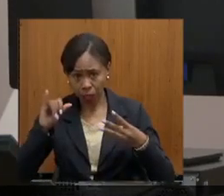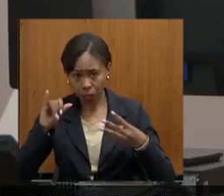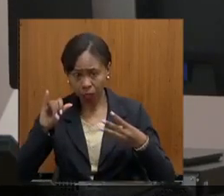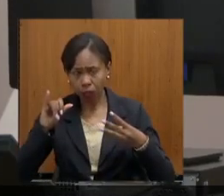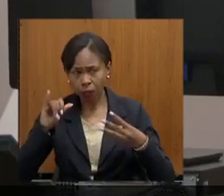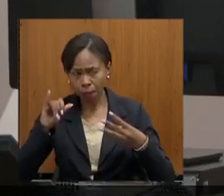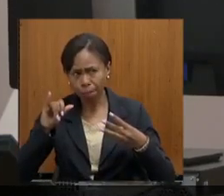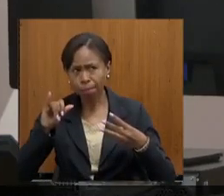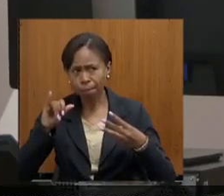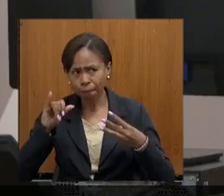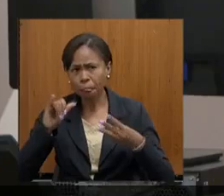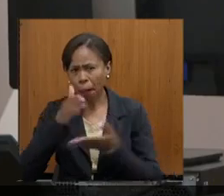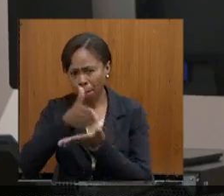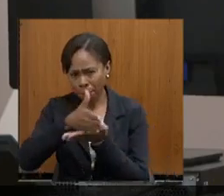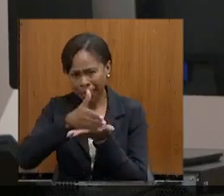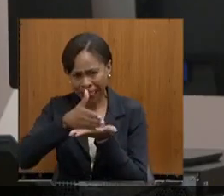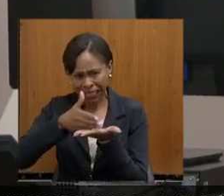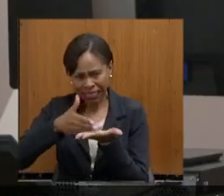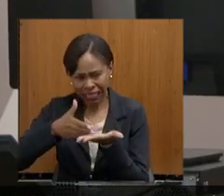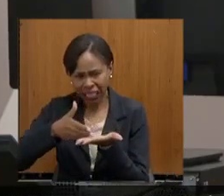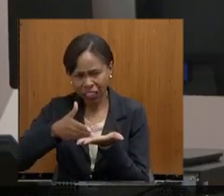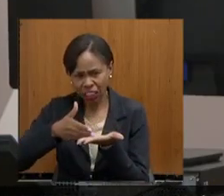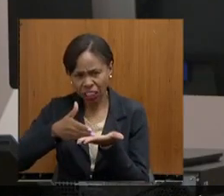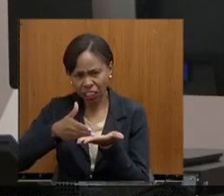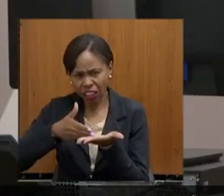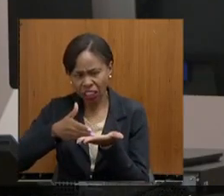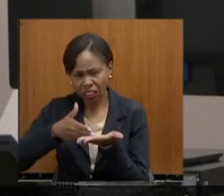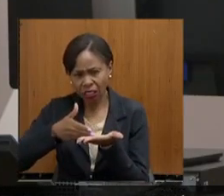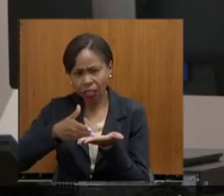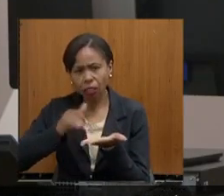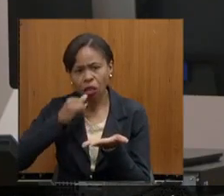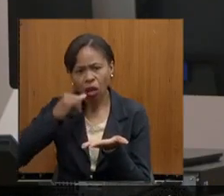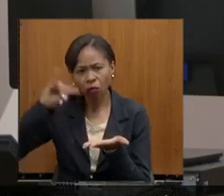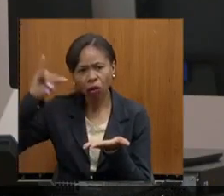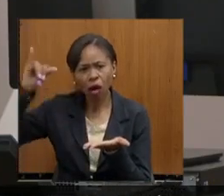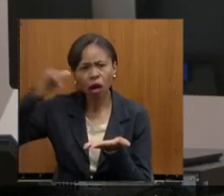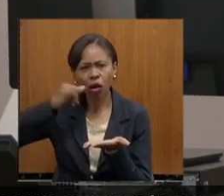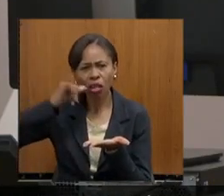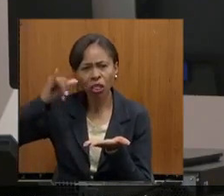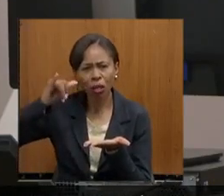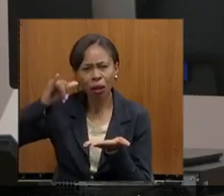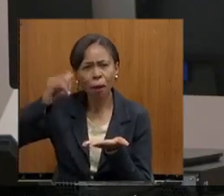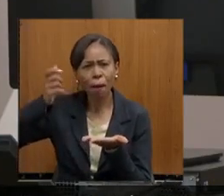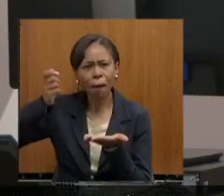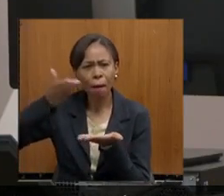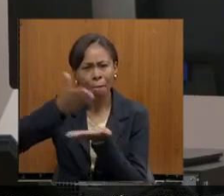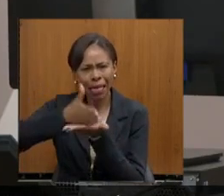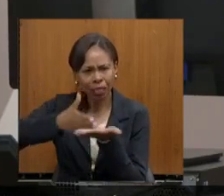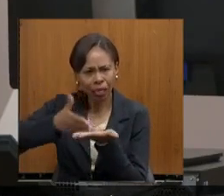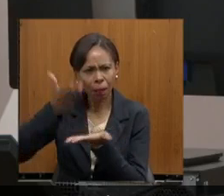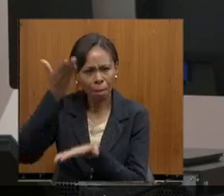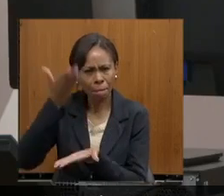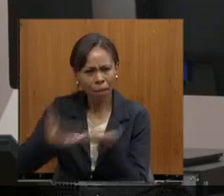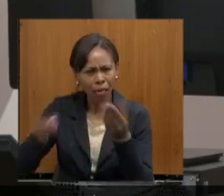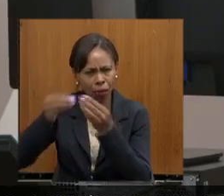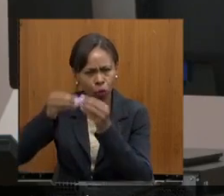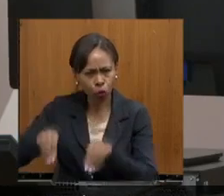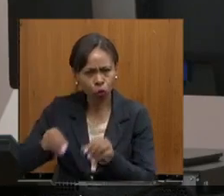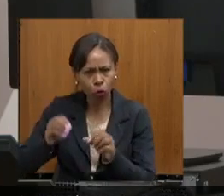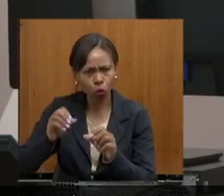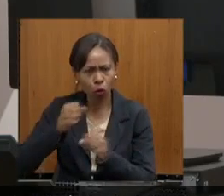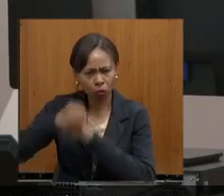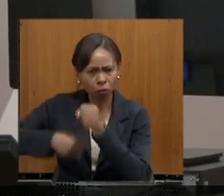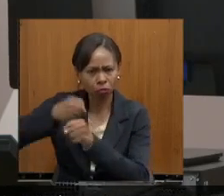metade da sua capacidade de geração de energia nos próximos anos isso porque